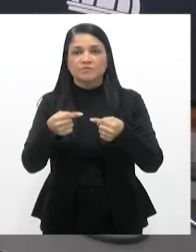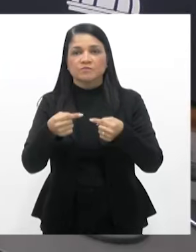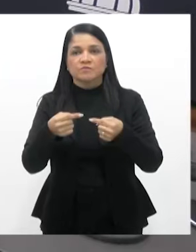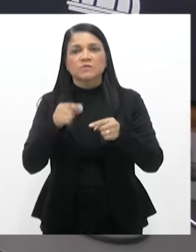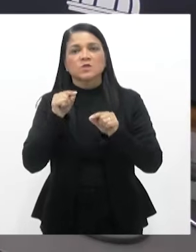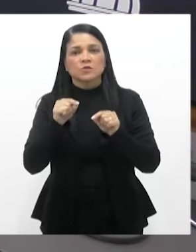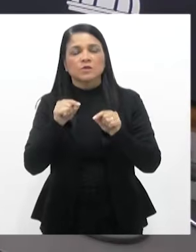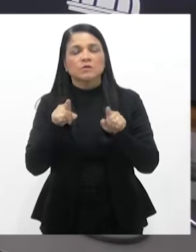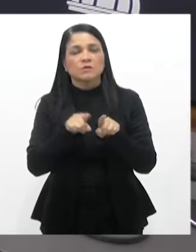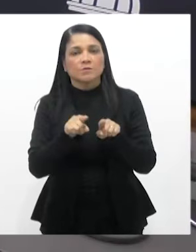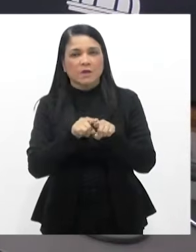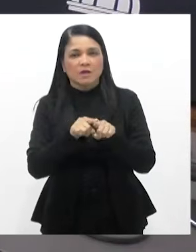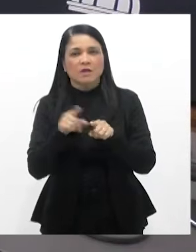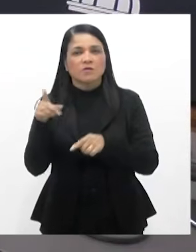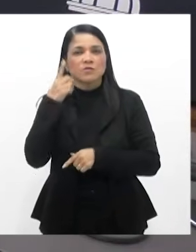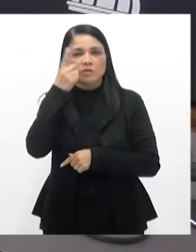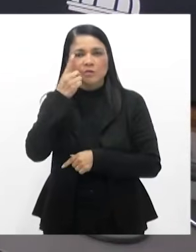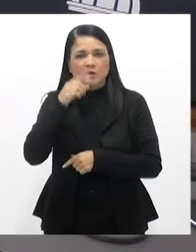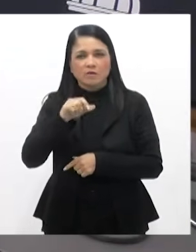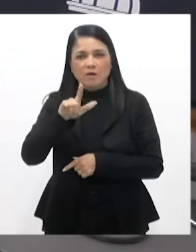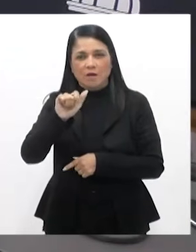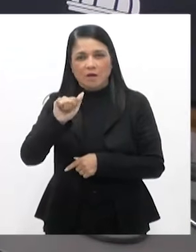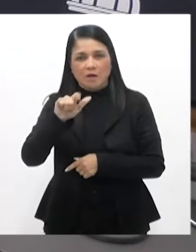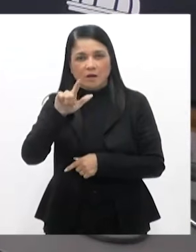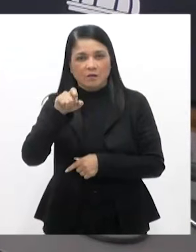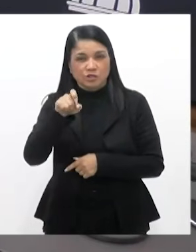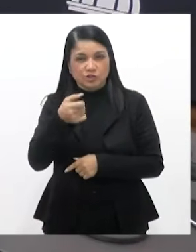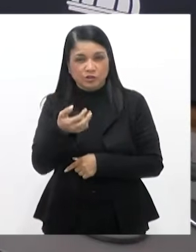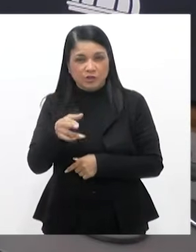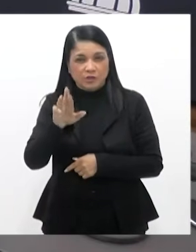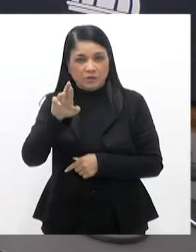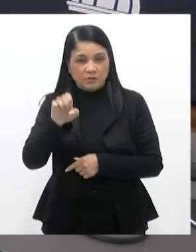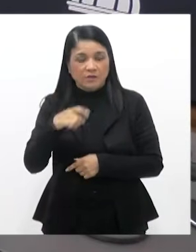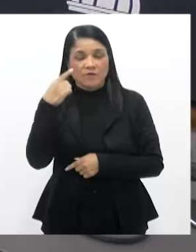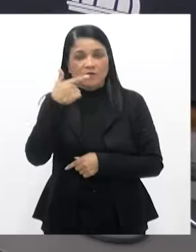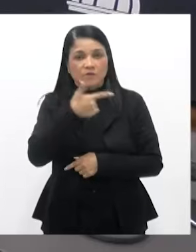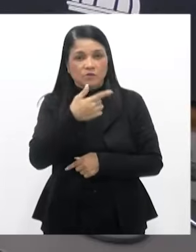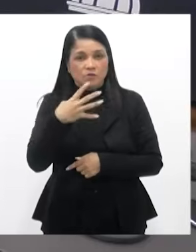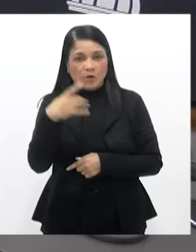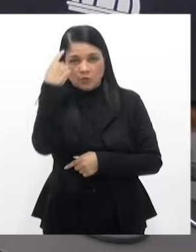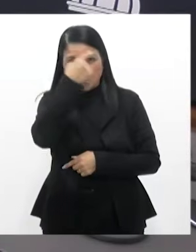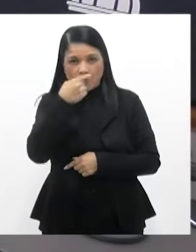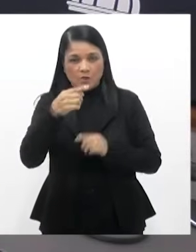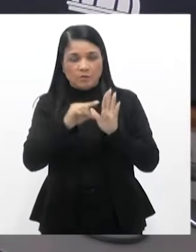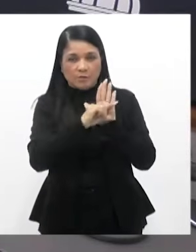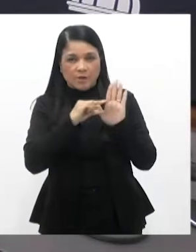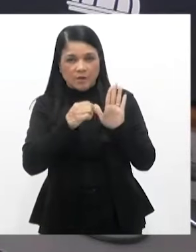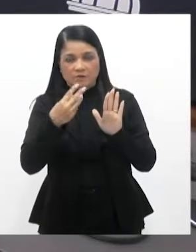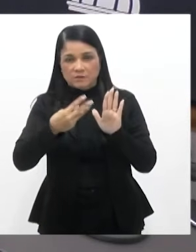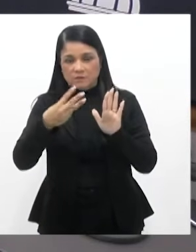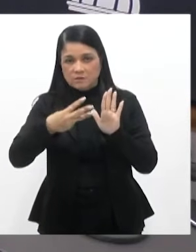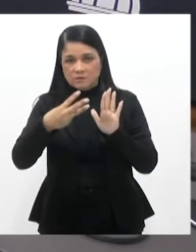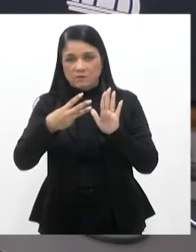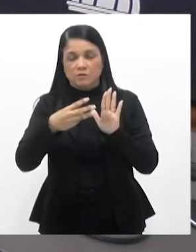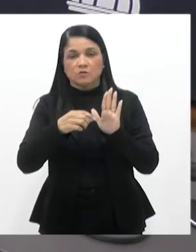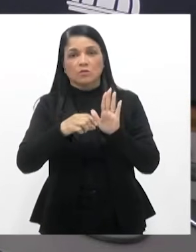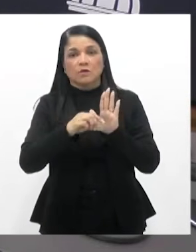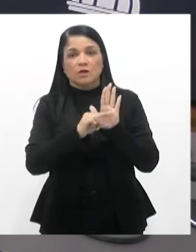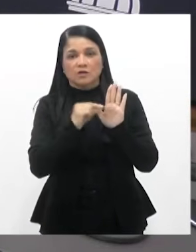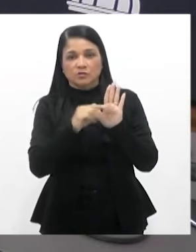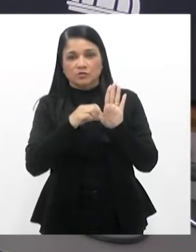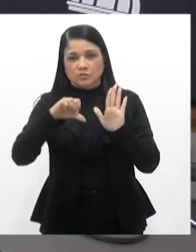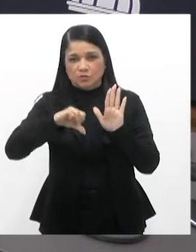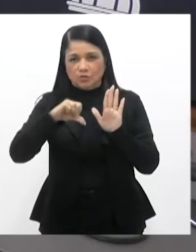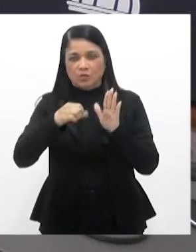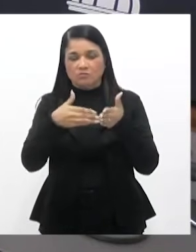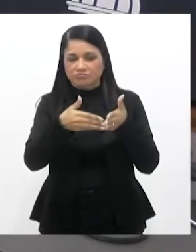e o que foi colocado pelo deputado Knoploch sobre 24 horas, como foi o parágrafo 3º do artigo 9º, o afastamento